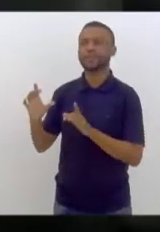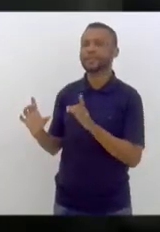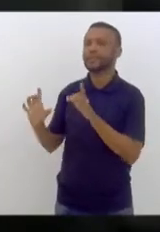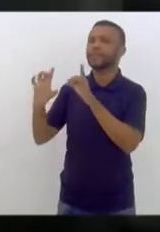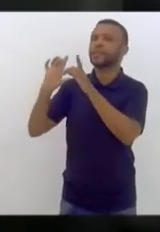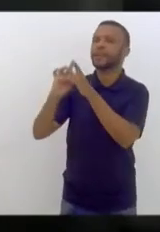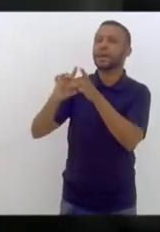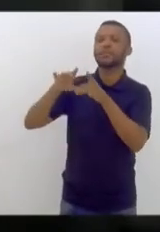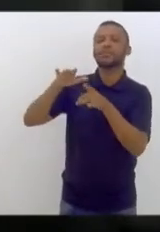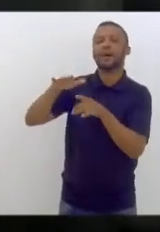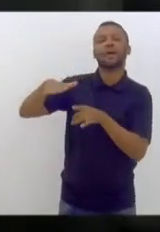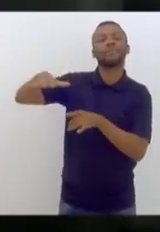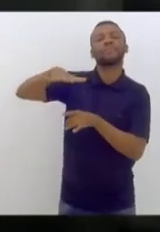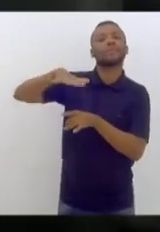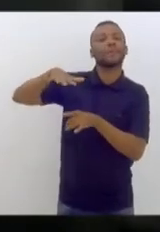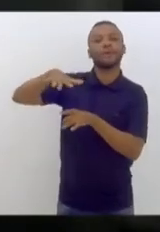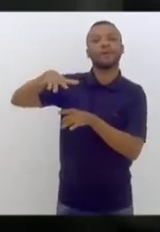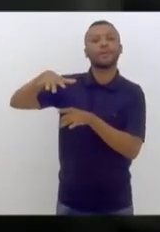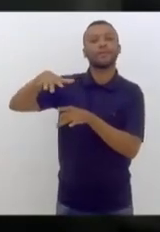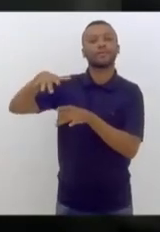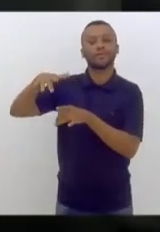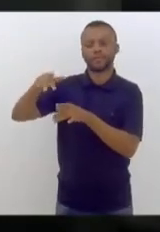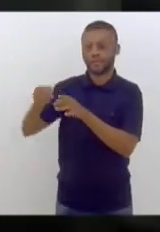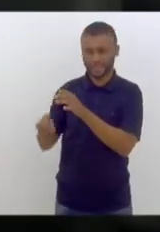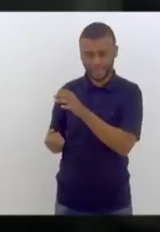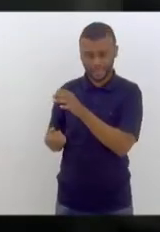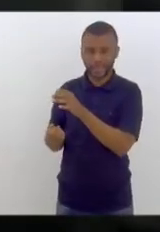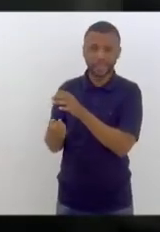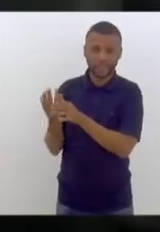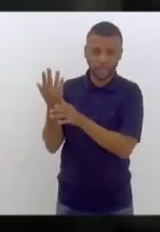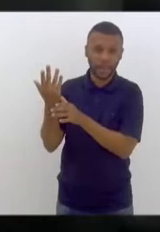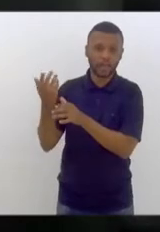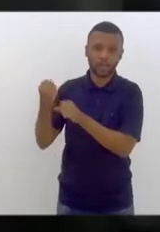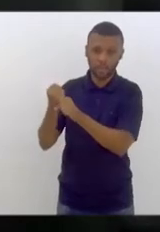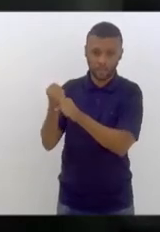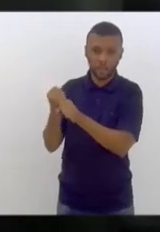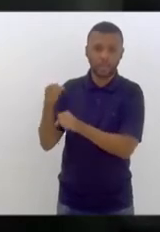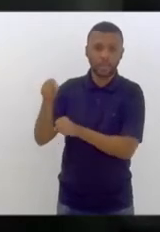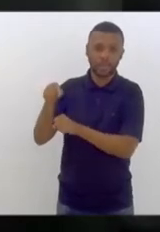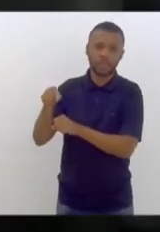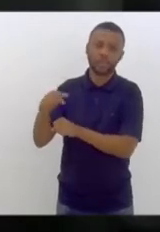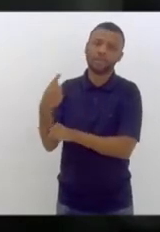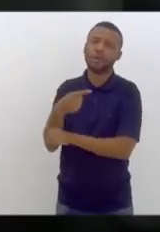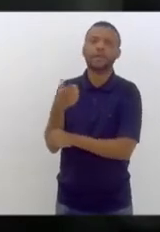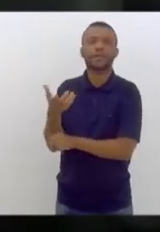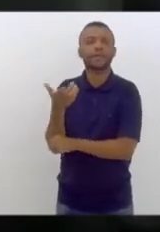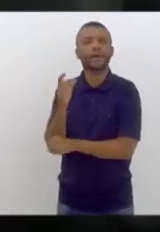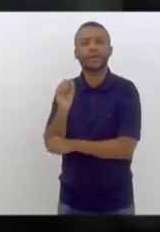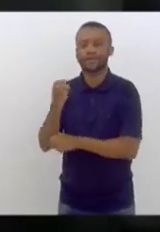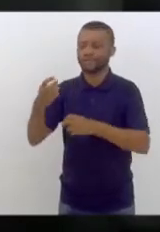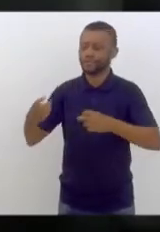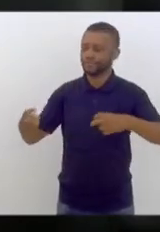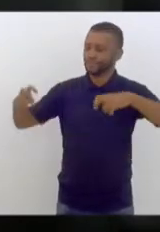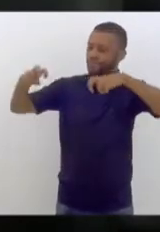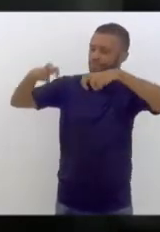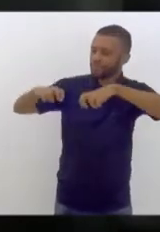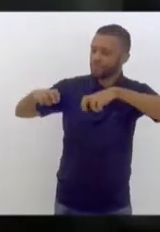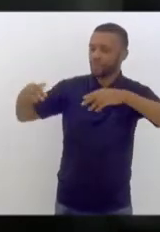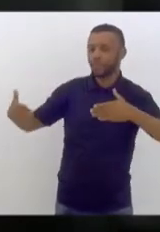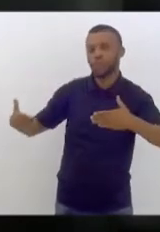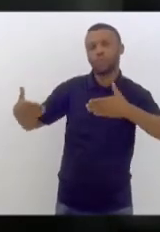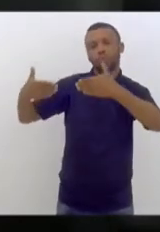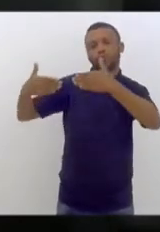permanente que foi implantada esse ano, a gente pretende sentar com